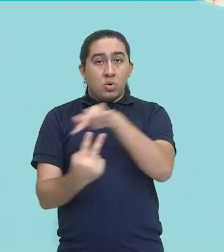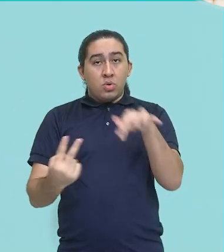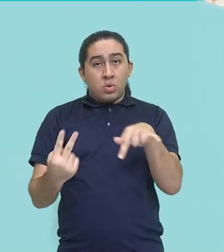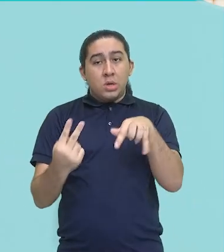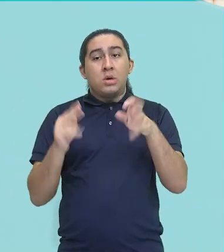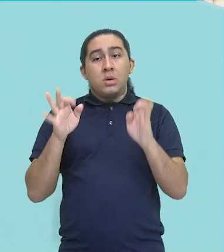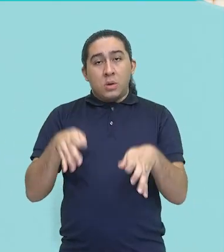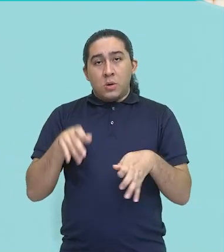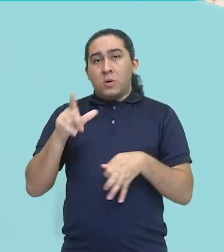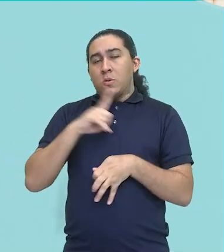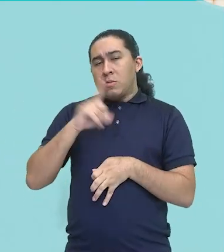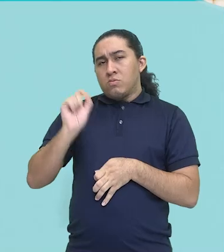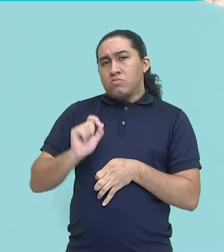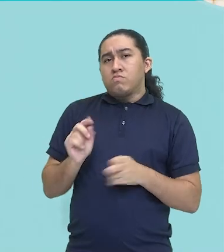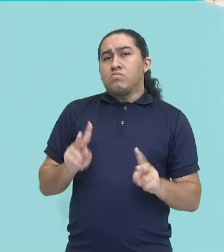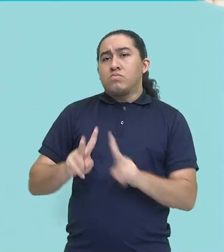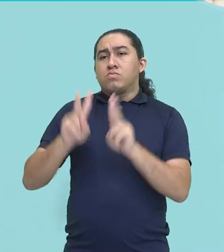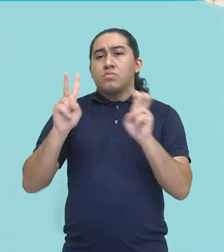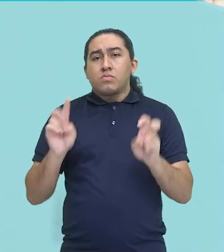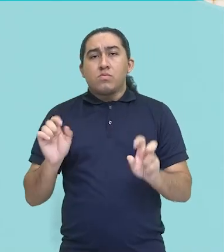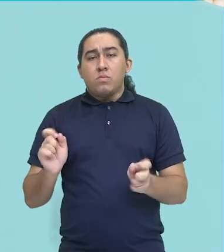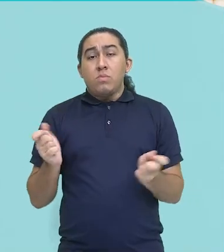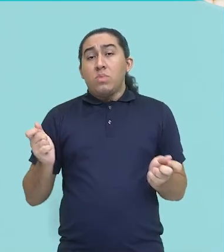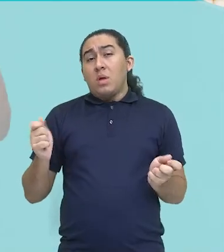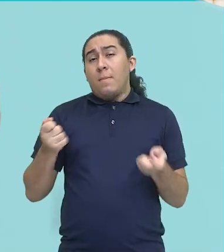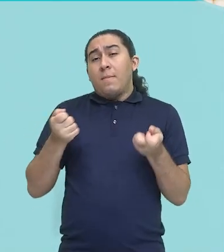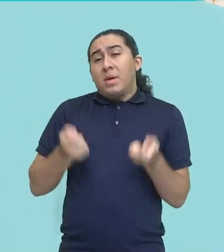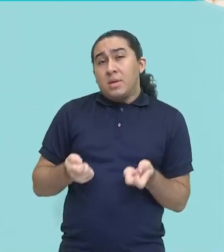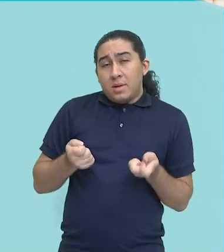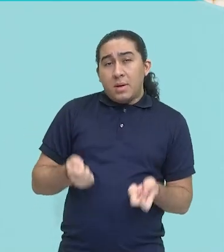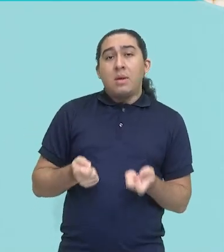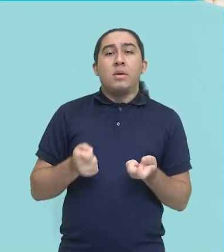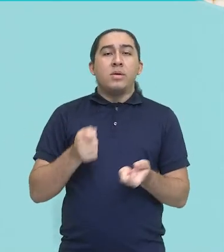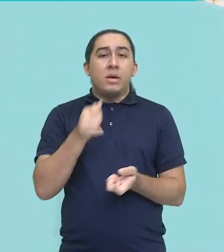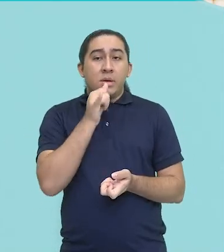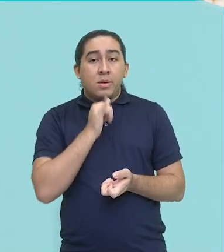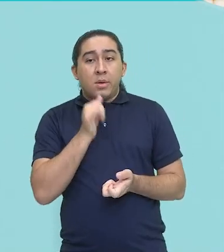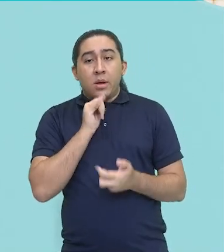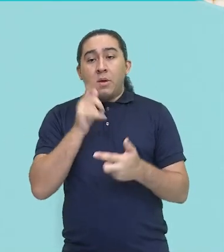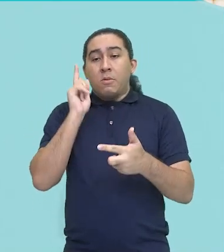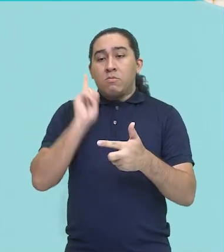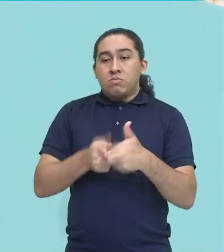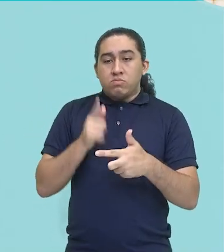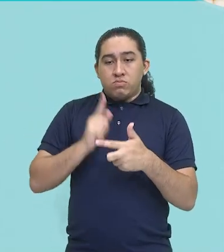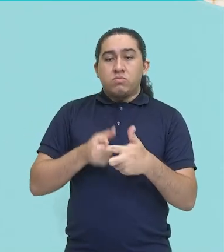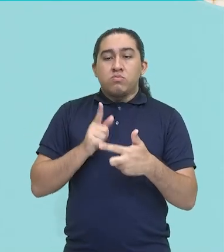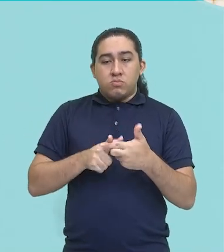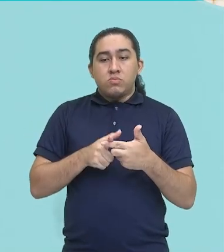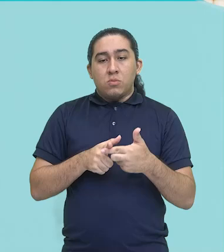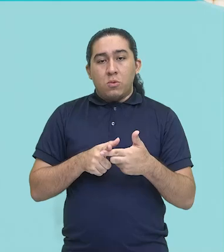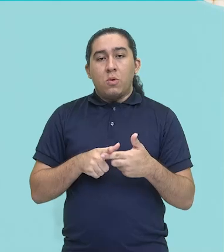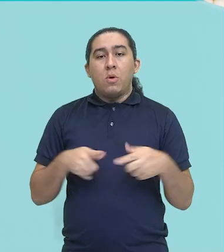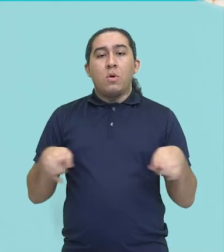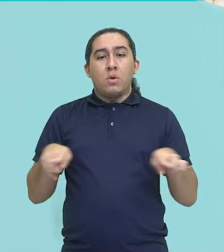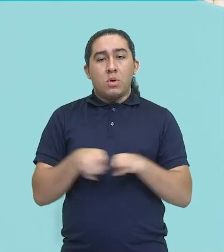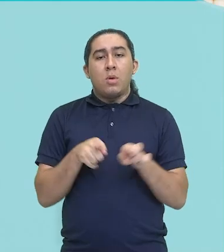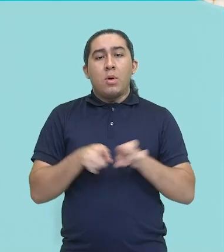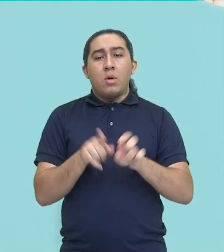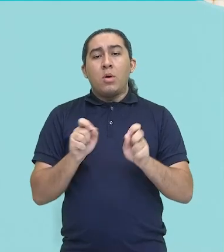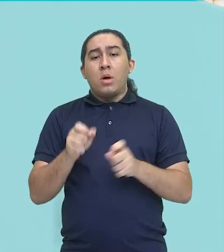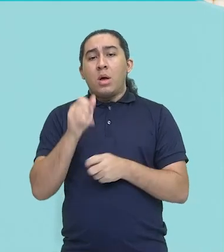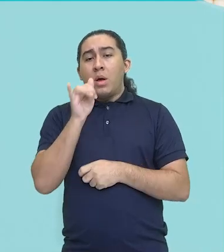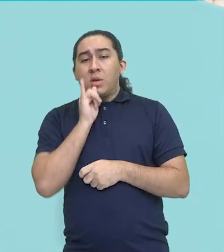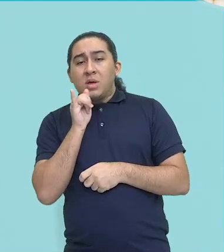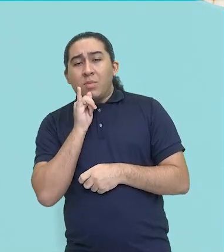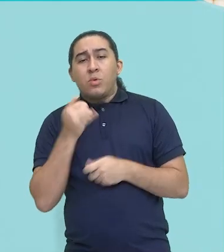já trabalha coisas muito mais pesadas, as críticas, e quando